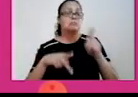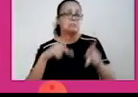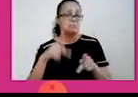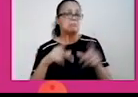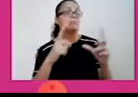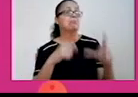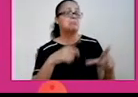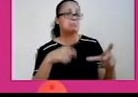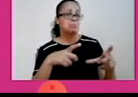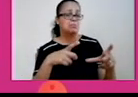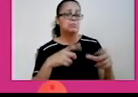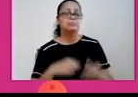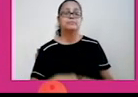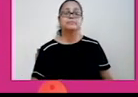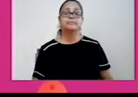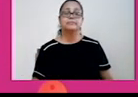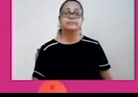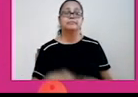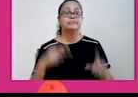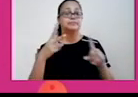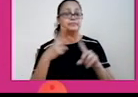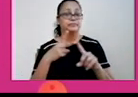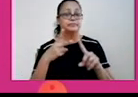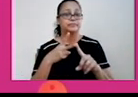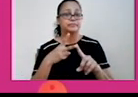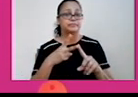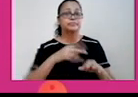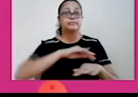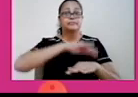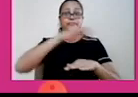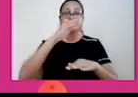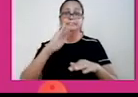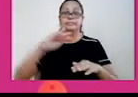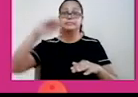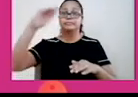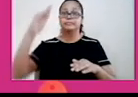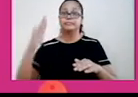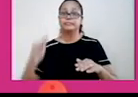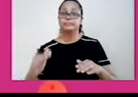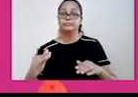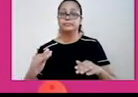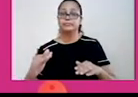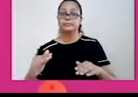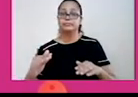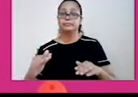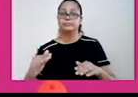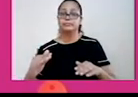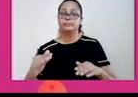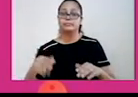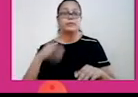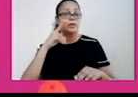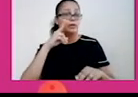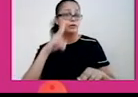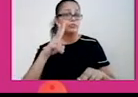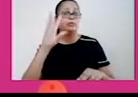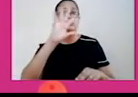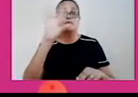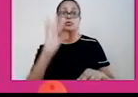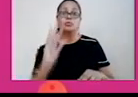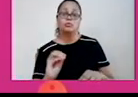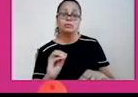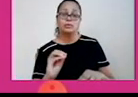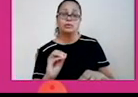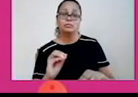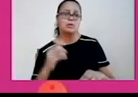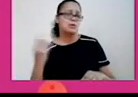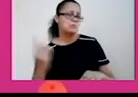região. Depois nós temos a região das montanhas, que é aquela região que a gente viu no mapa anterior, que é a região mais